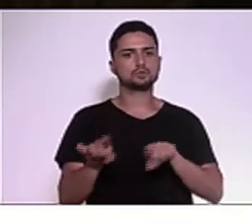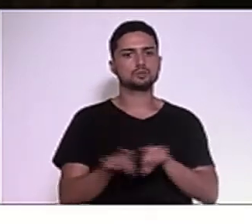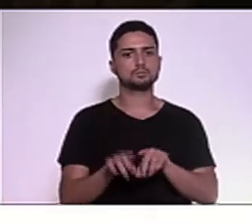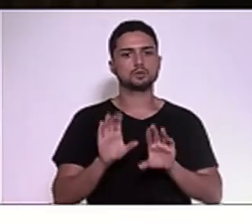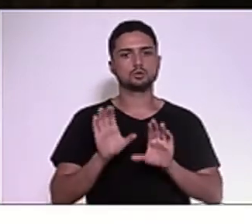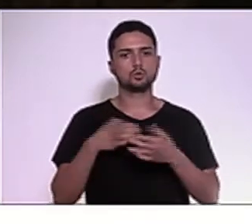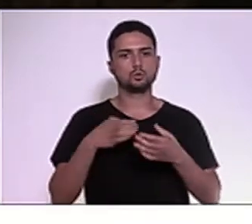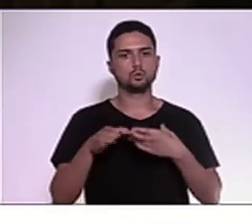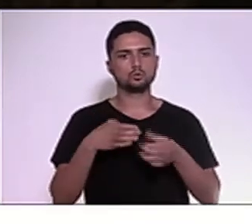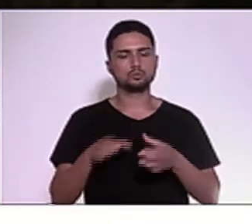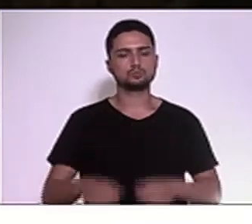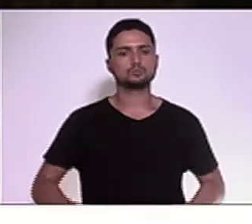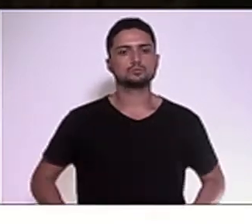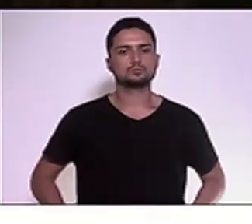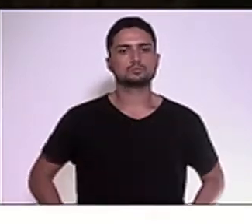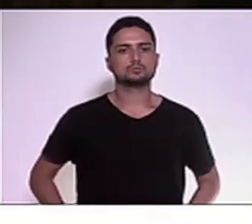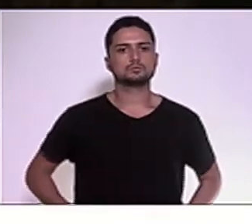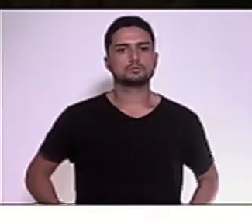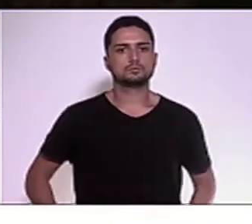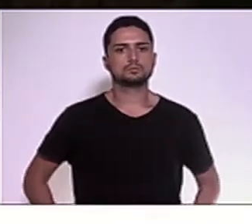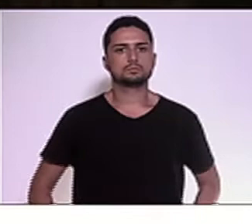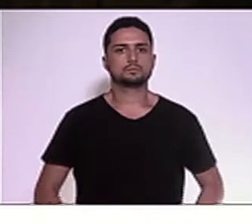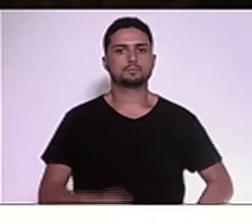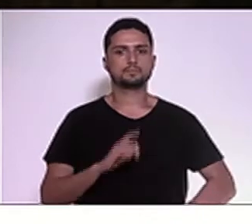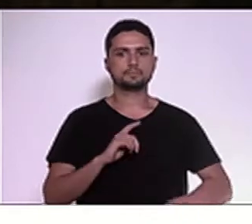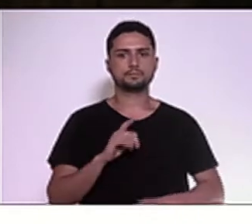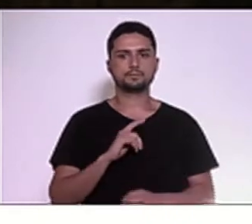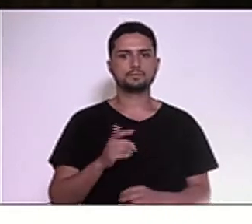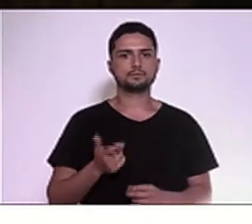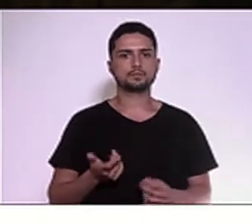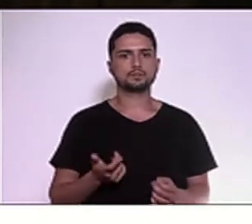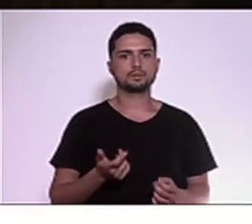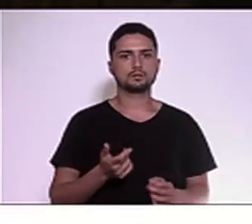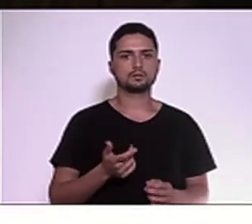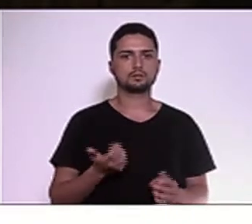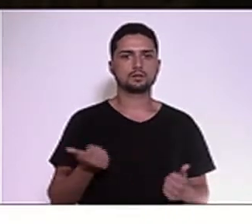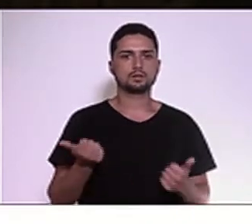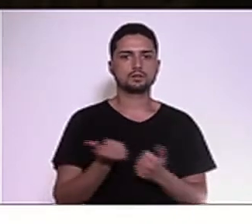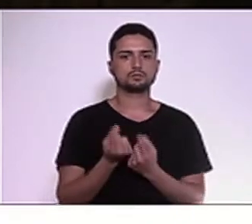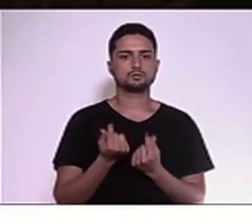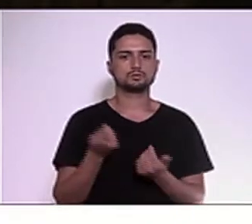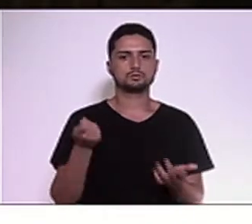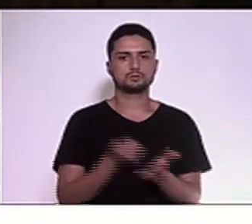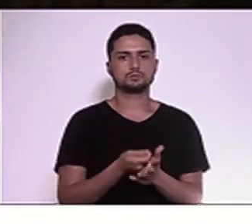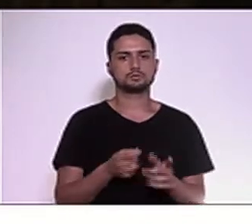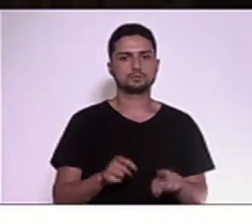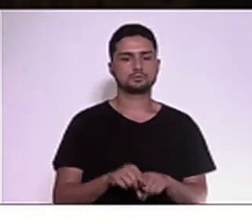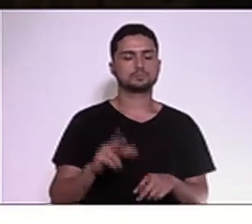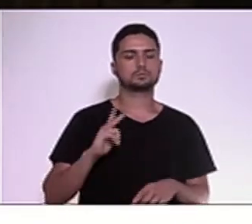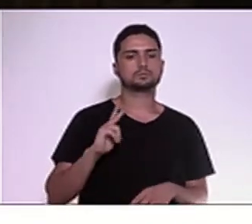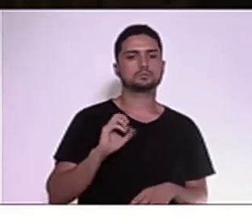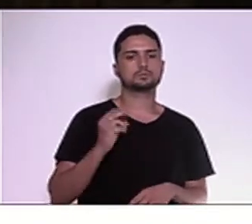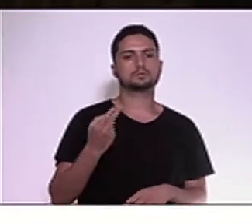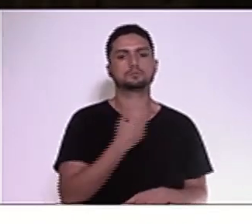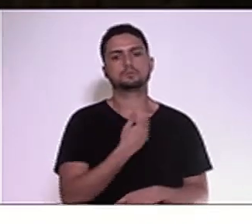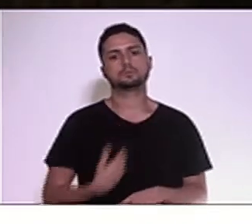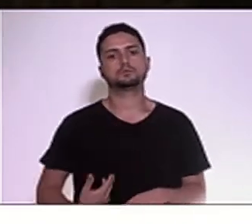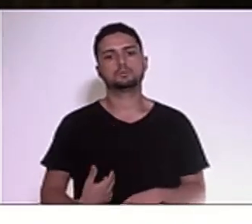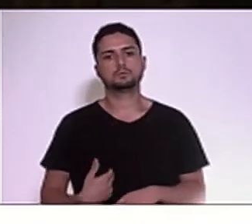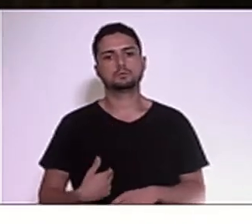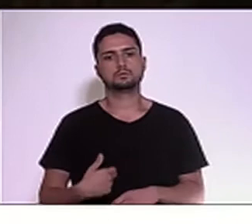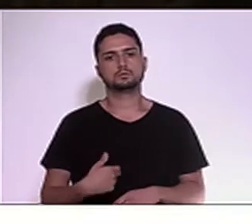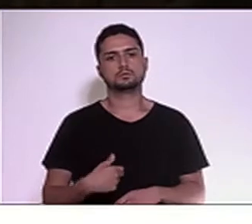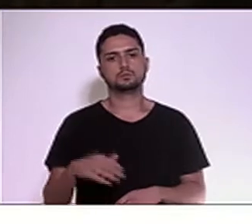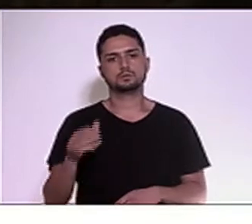estágios. Auxílios, subvenções e contribuições de entidades públicas ou privadas nacionais ou